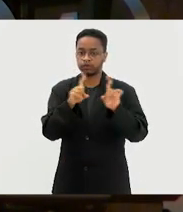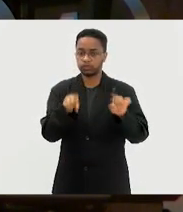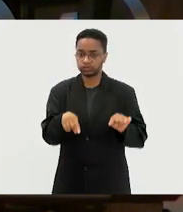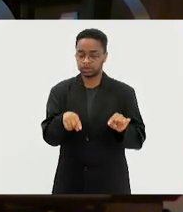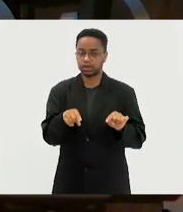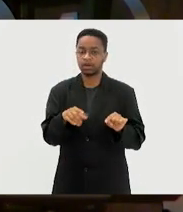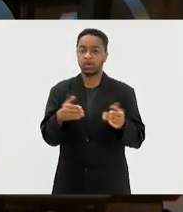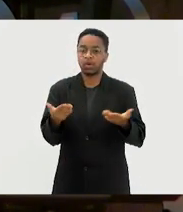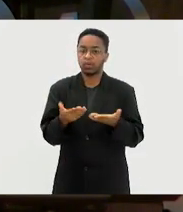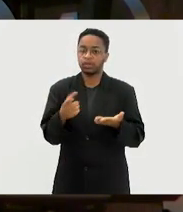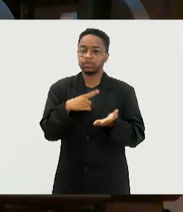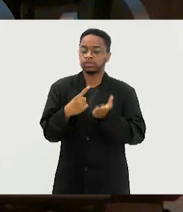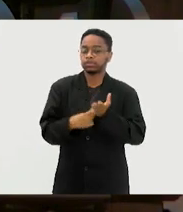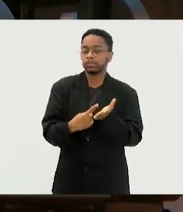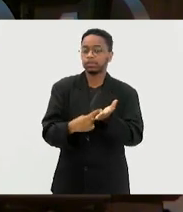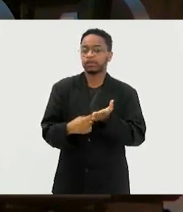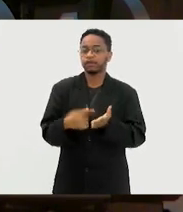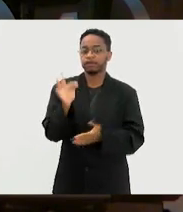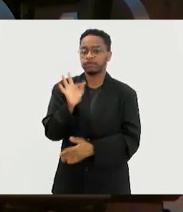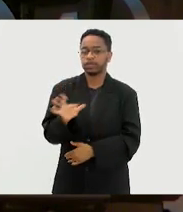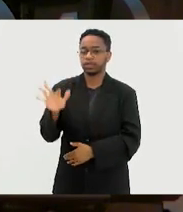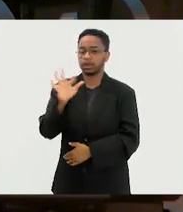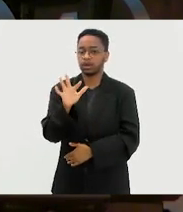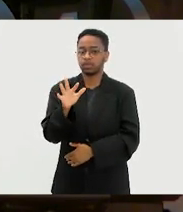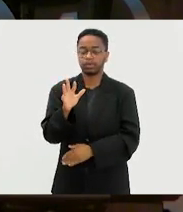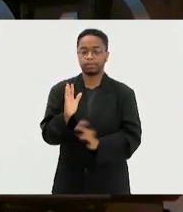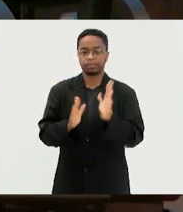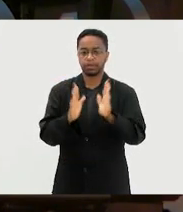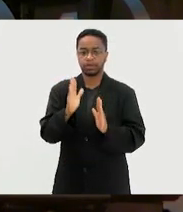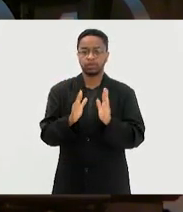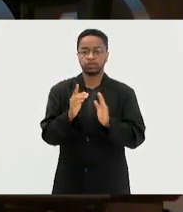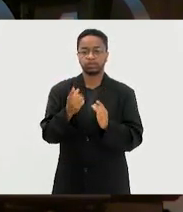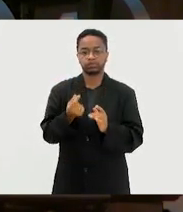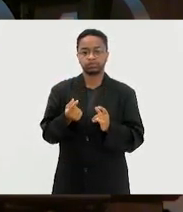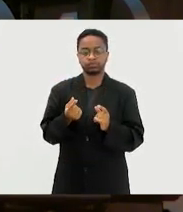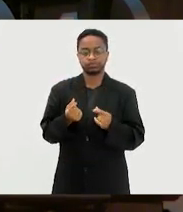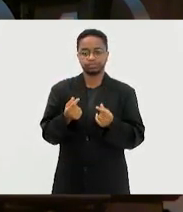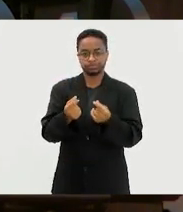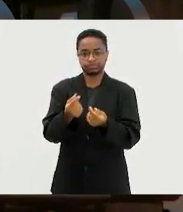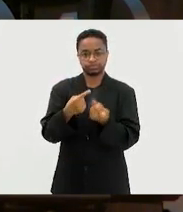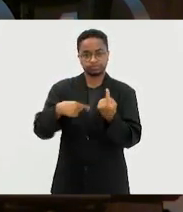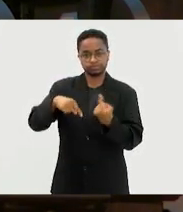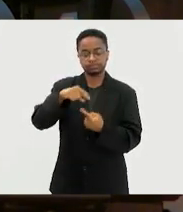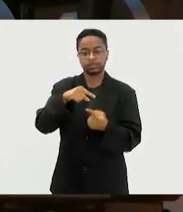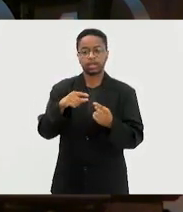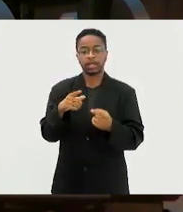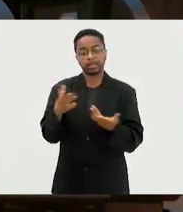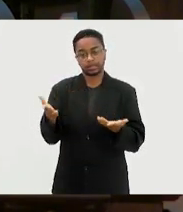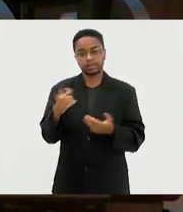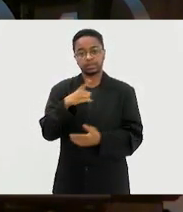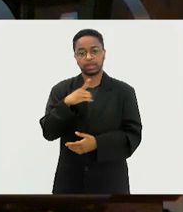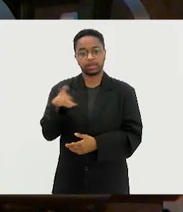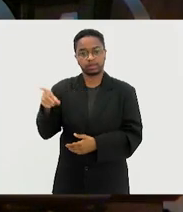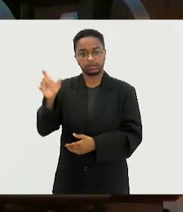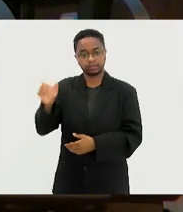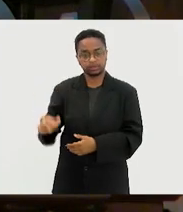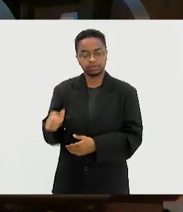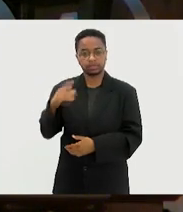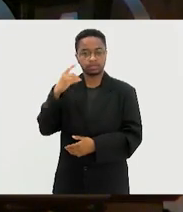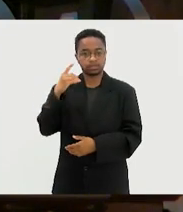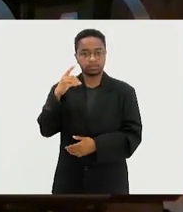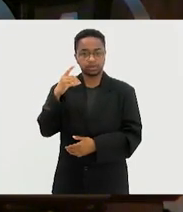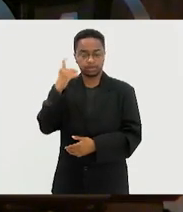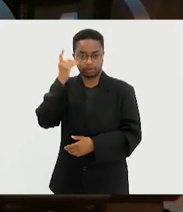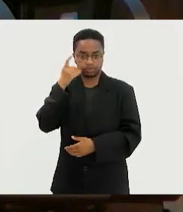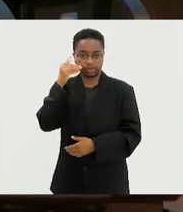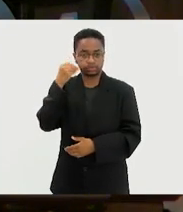no Pacto Federativo, ou melhor, nós estamos no regime de recuperação fiscal. E ao lado de Vossa Excelência tem esse decano, que é o Luiz Paulo, que fala muito